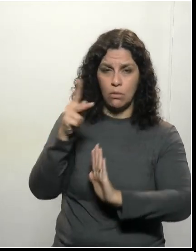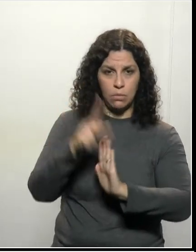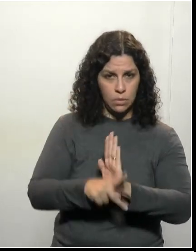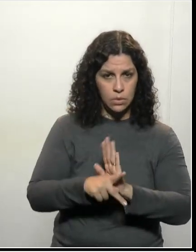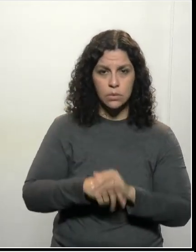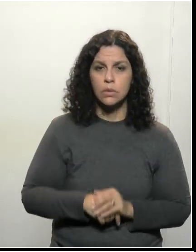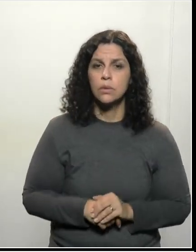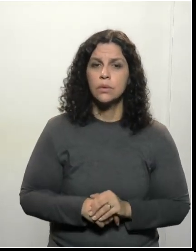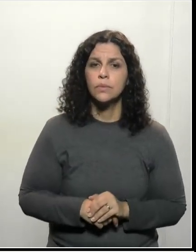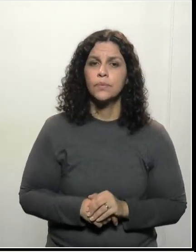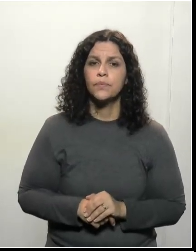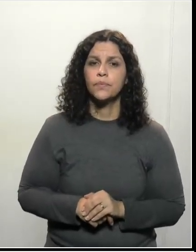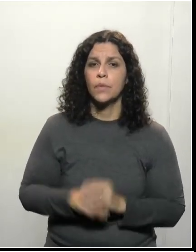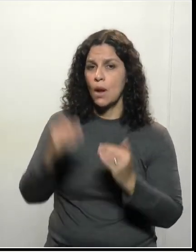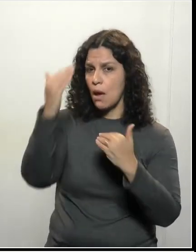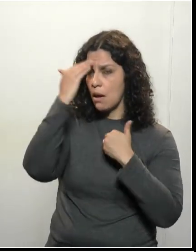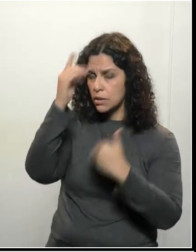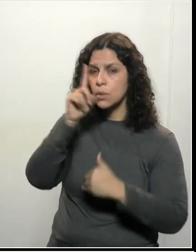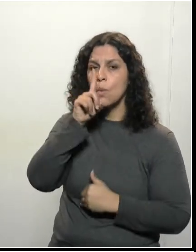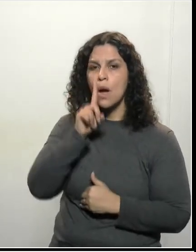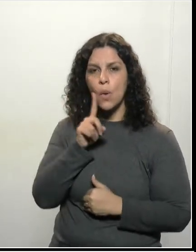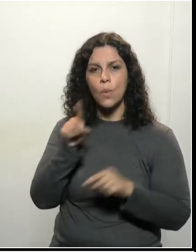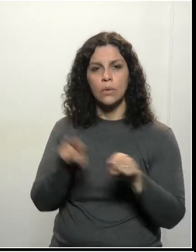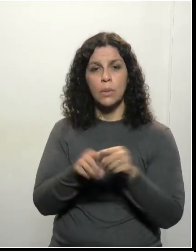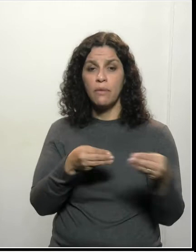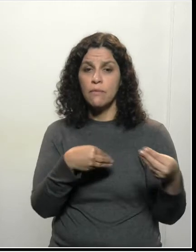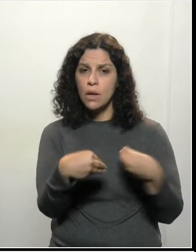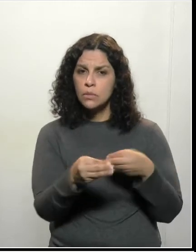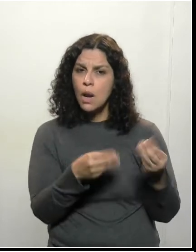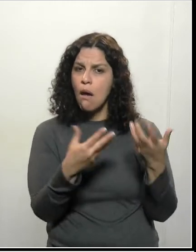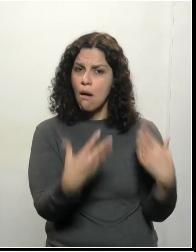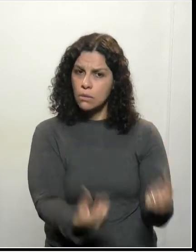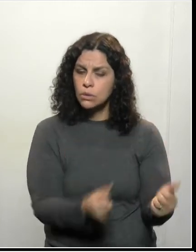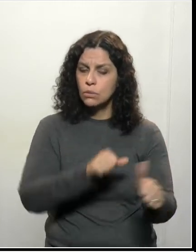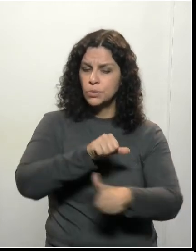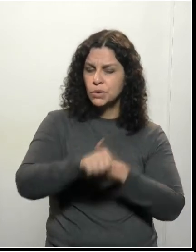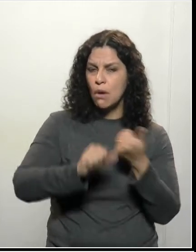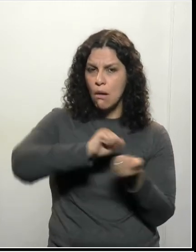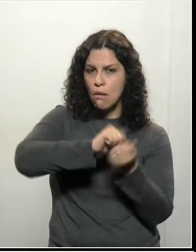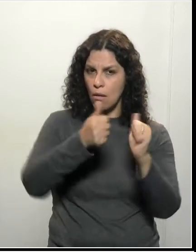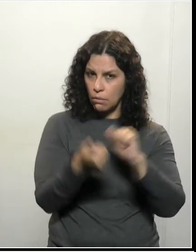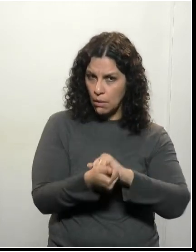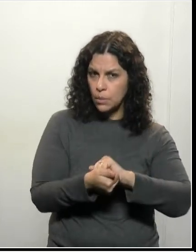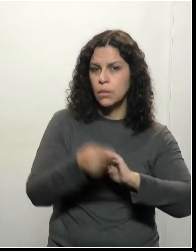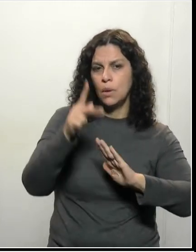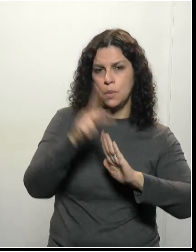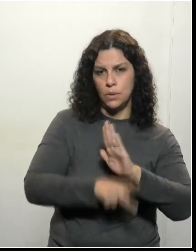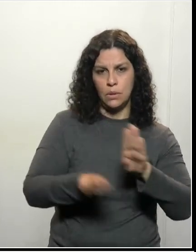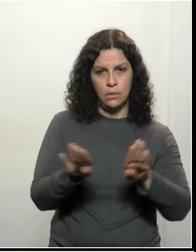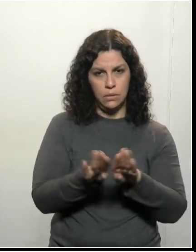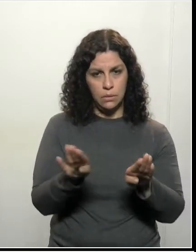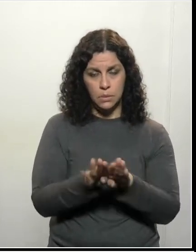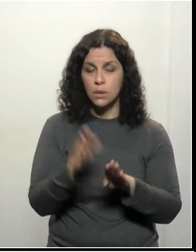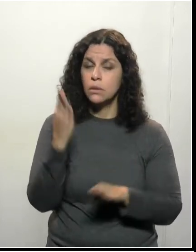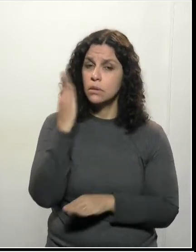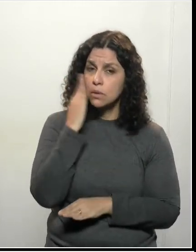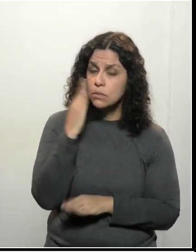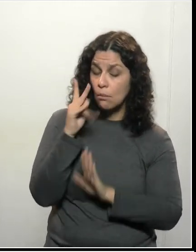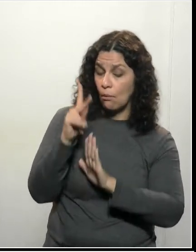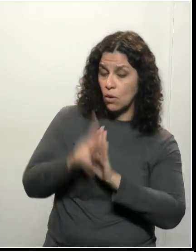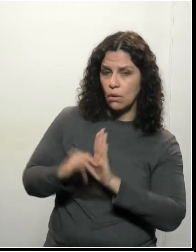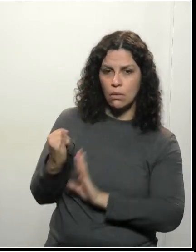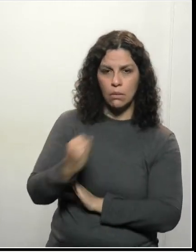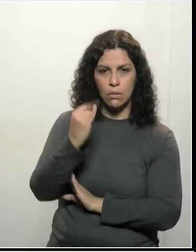projeto. Agradecer ao deputado Ricardo Arruda pela flexibilidade, aceitar essas contribuições e tenho certeza que é um